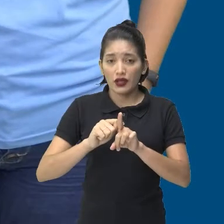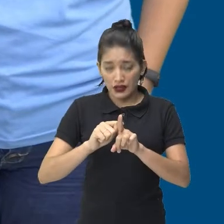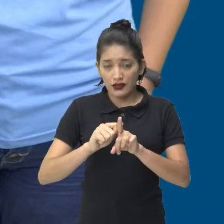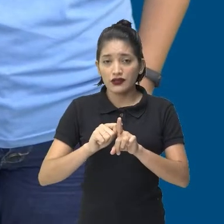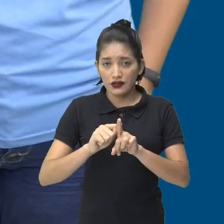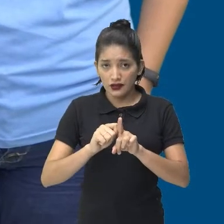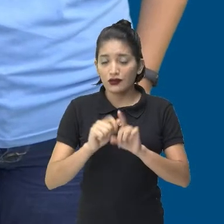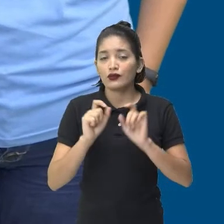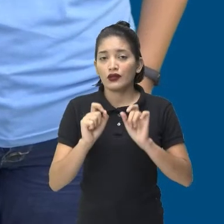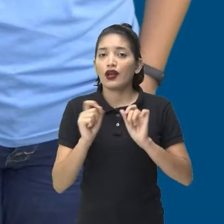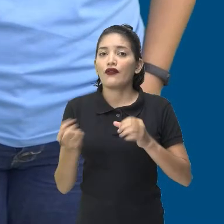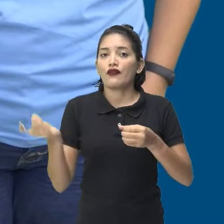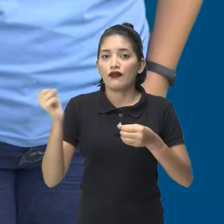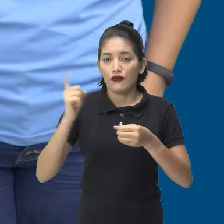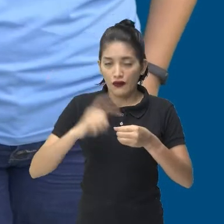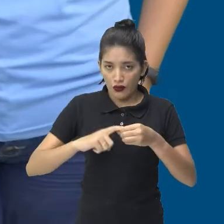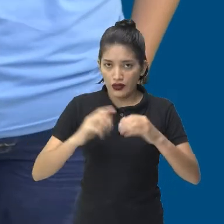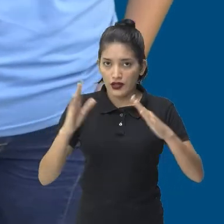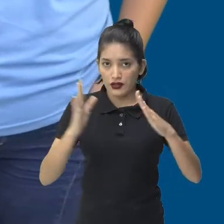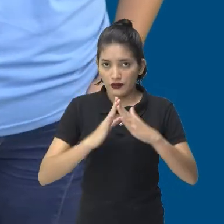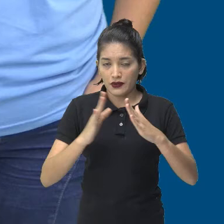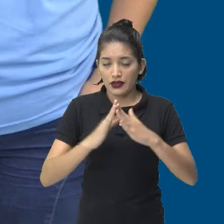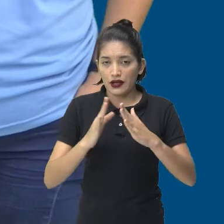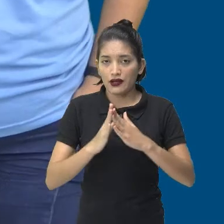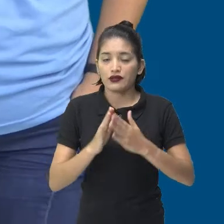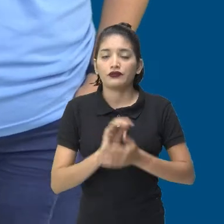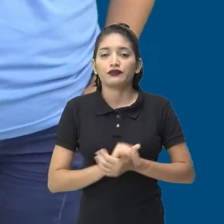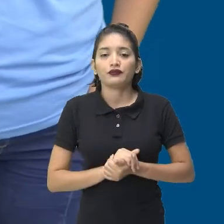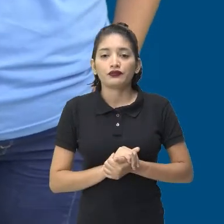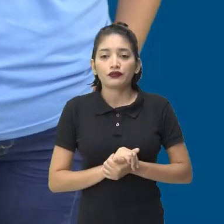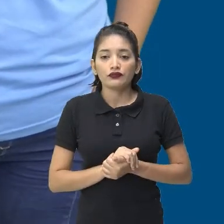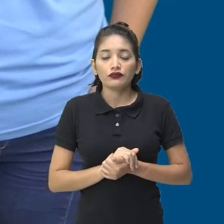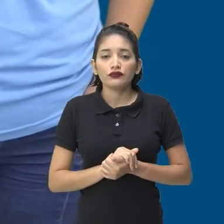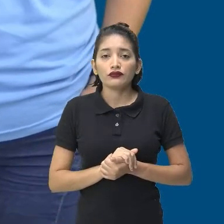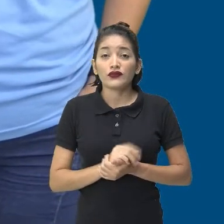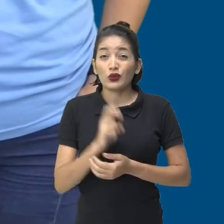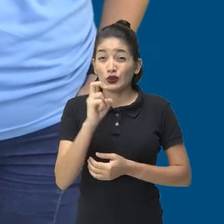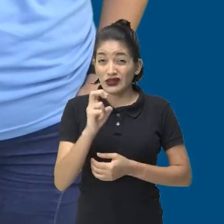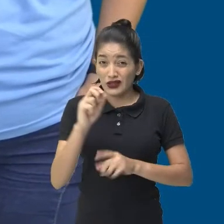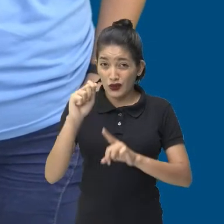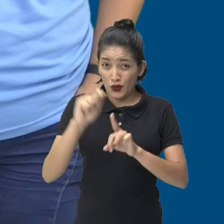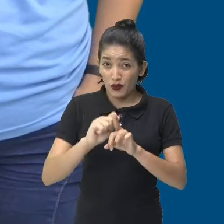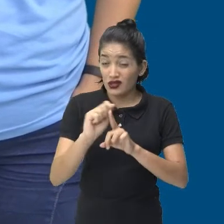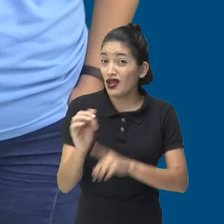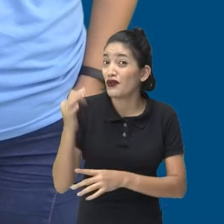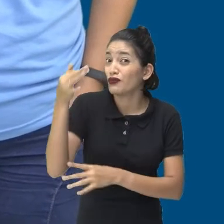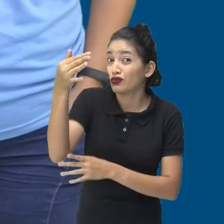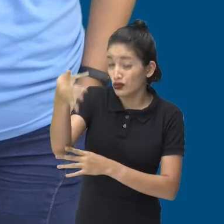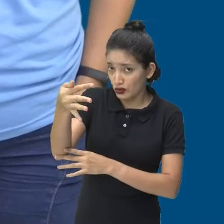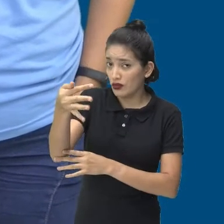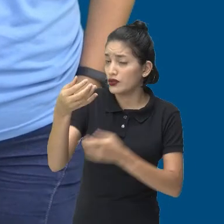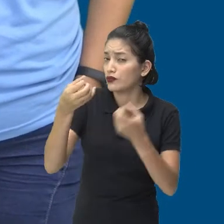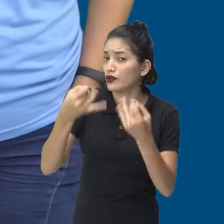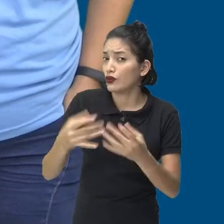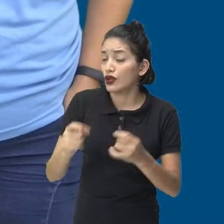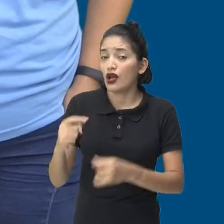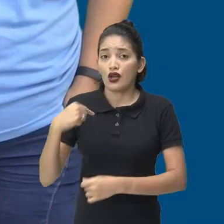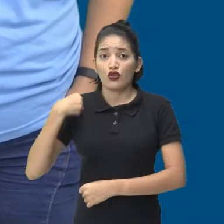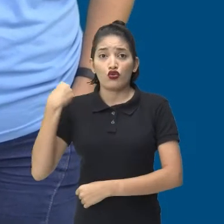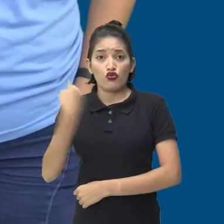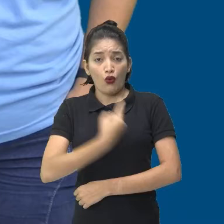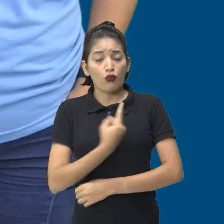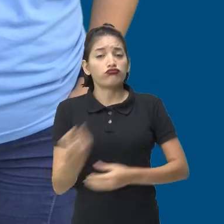para casa. Então, dentro de 5 meses, olha só, aqui é um plano futuro, eu estou dizendo o quê? Que